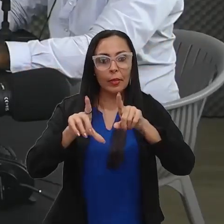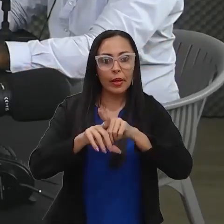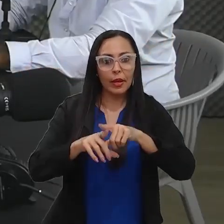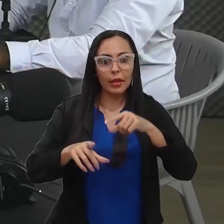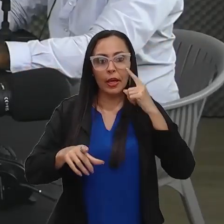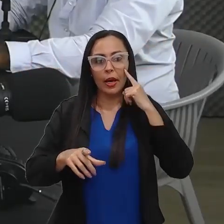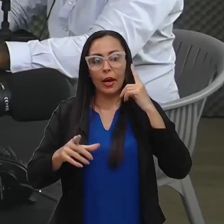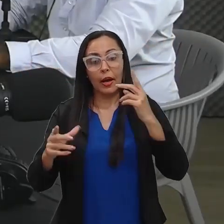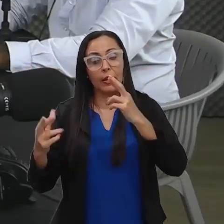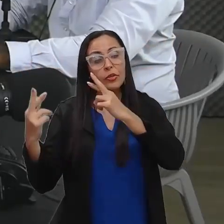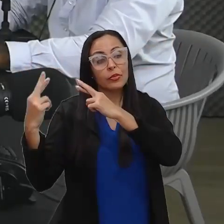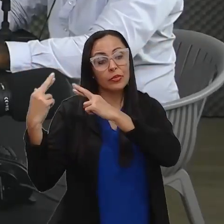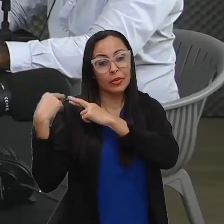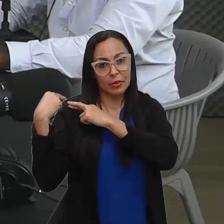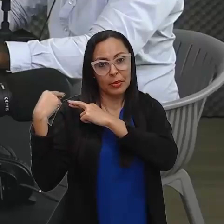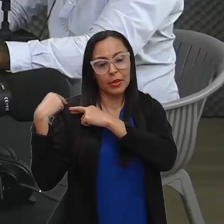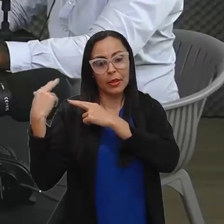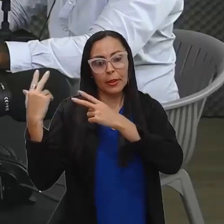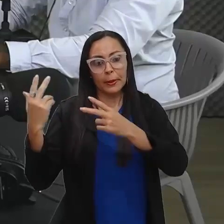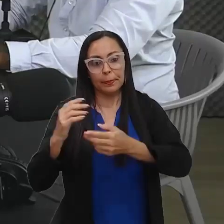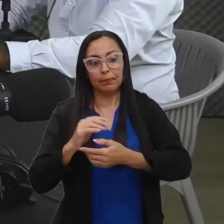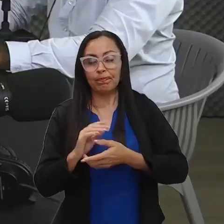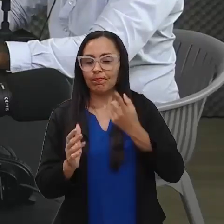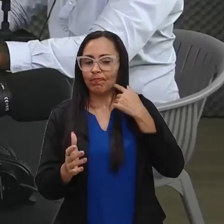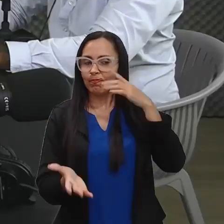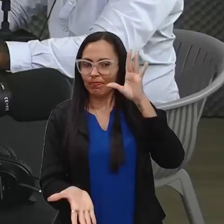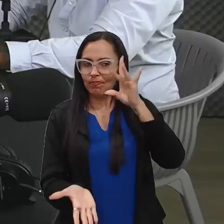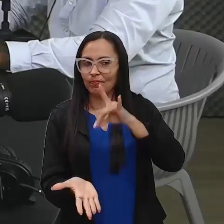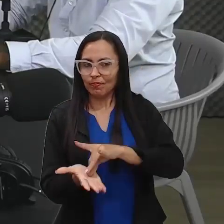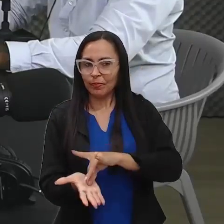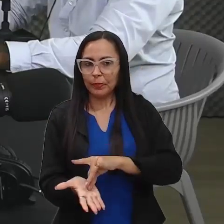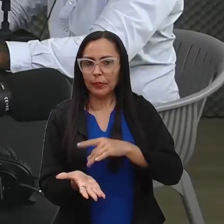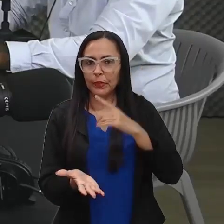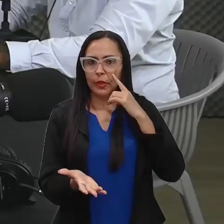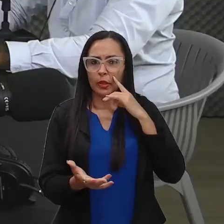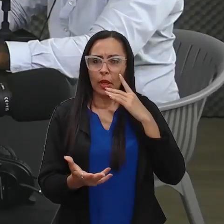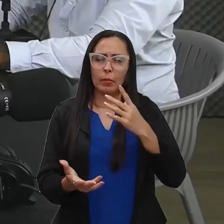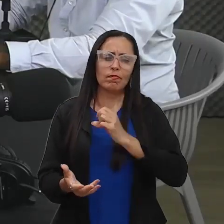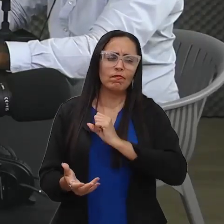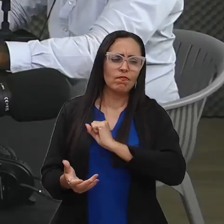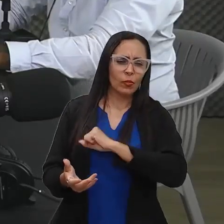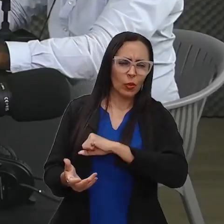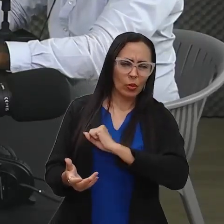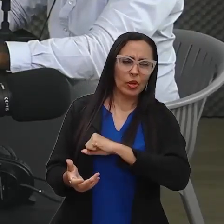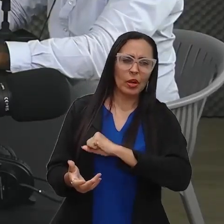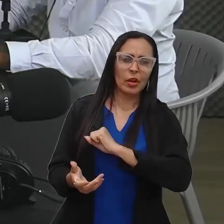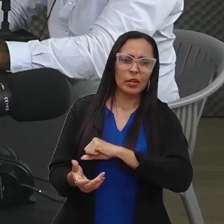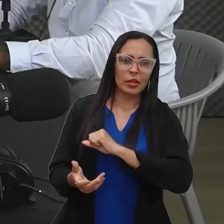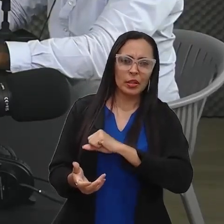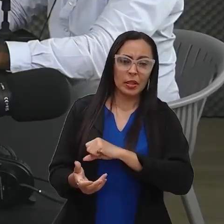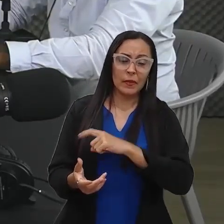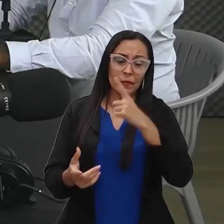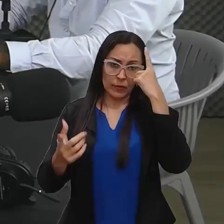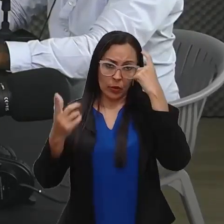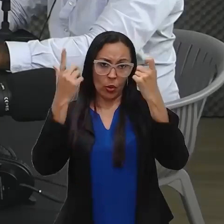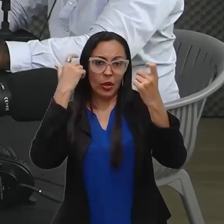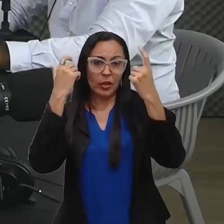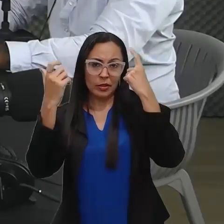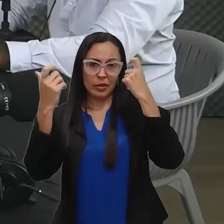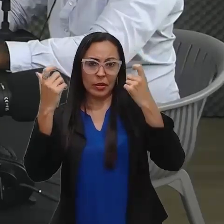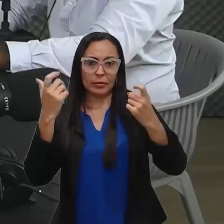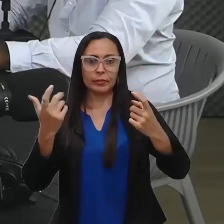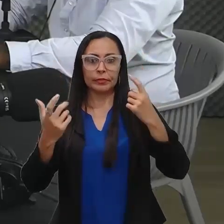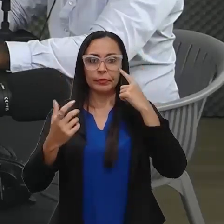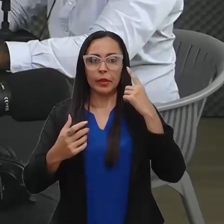senso da responsabilidade. Porque, de fato, né, a crueldade diante, né, da violência praticada por